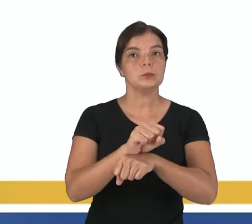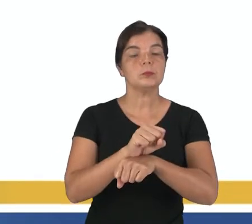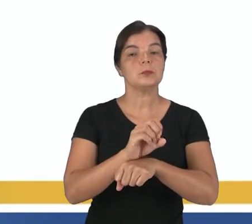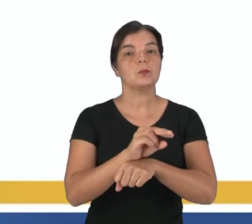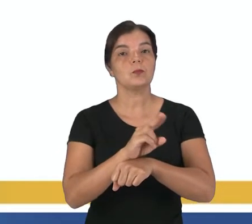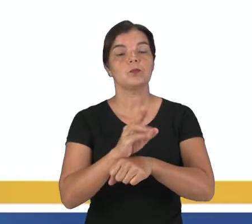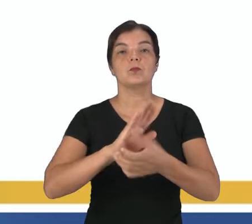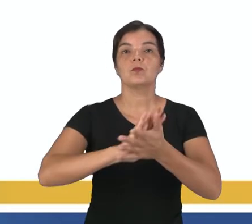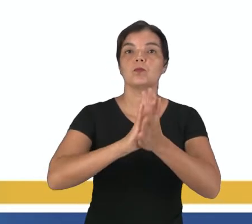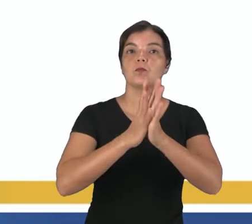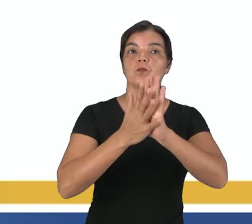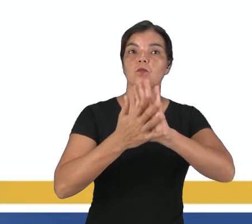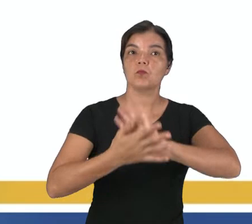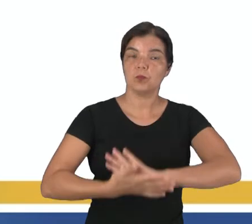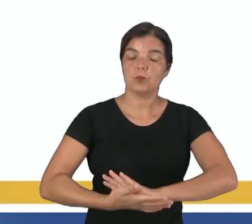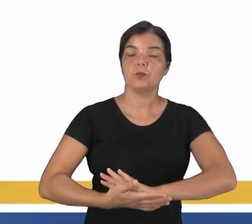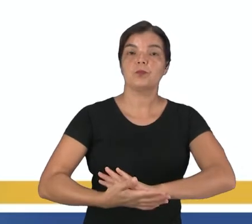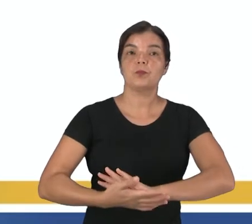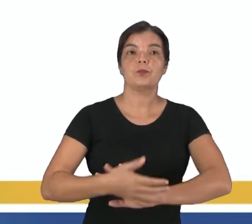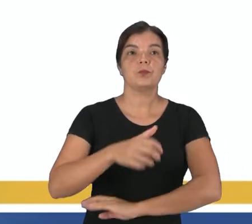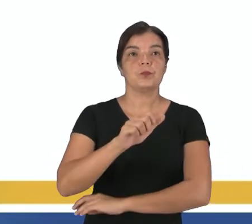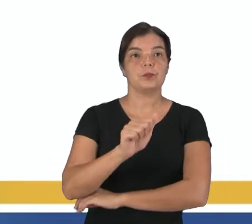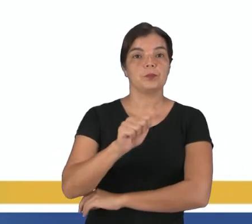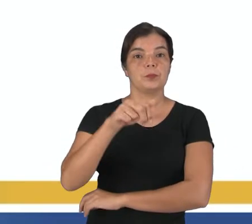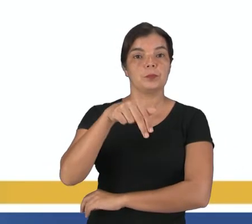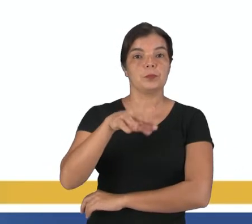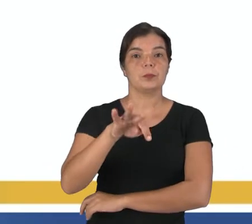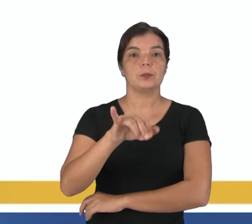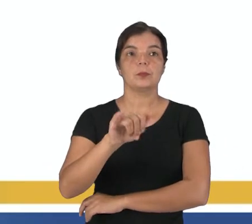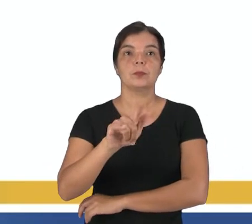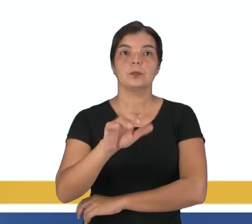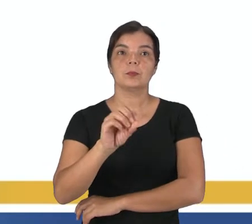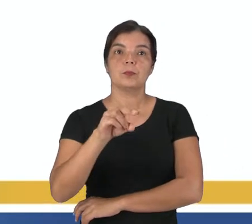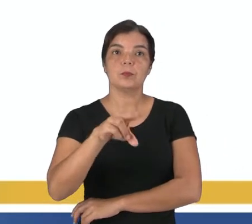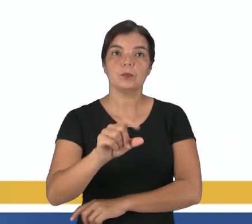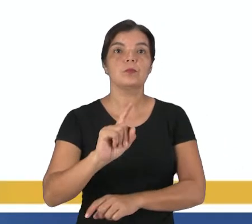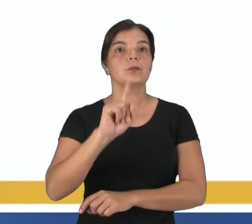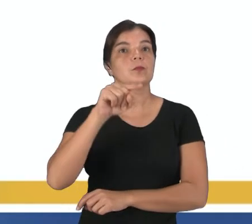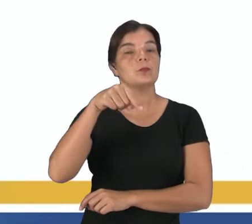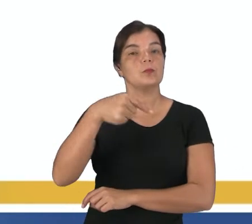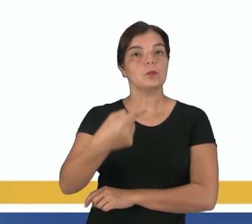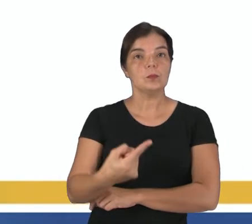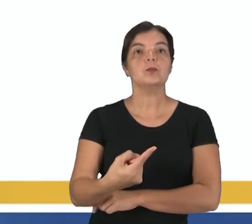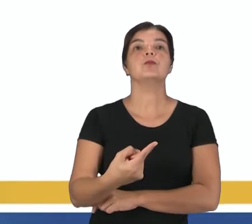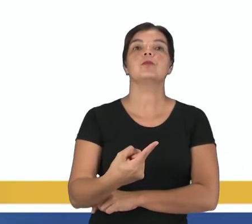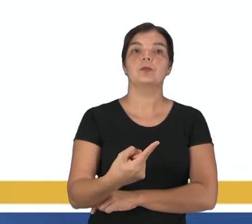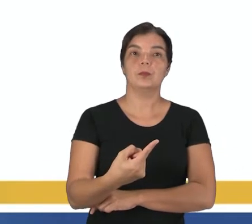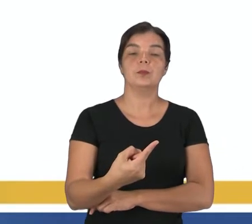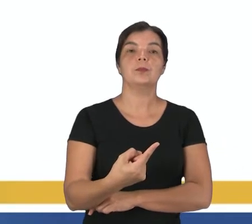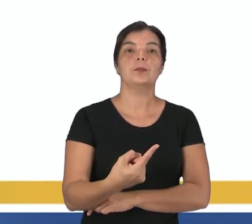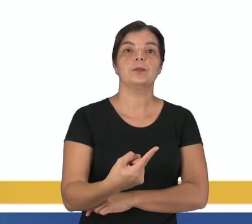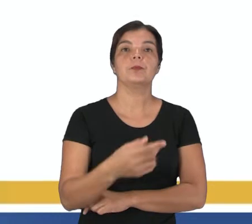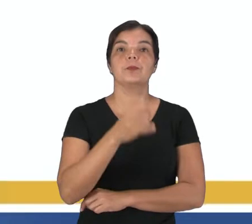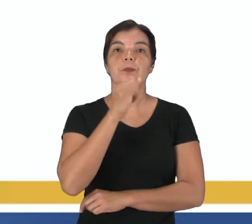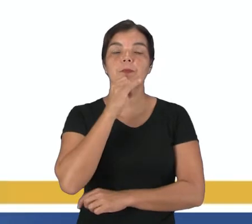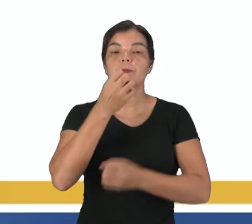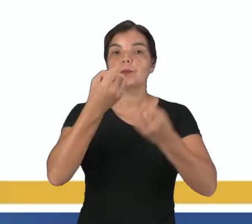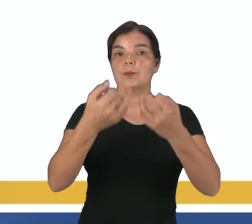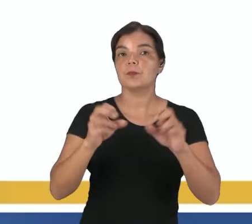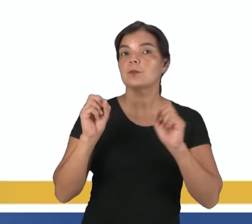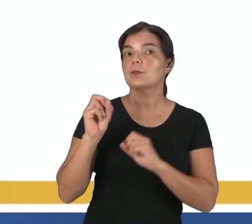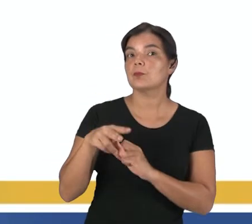capazes de, primeiramente, bloquear, né, neutralizar, em seguida, destruir certos antígenos, como eu já